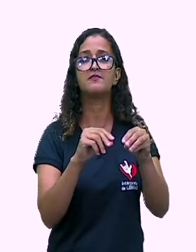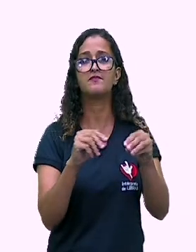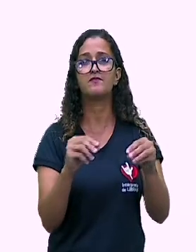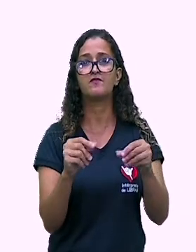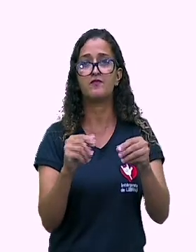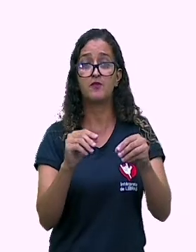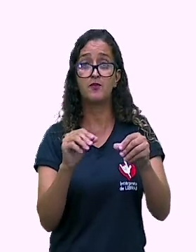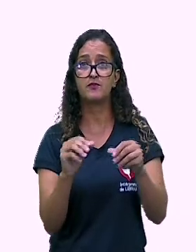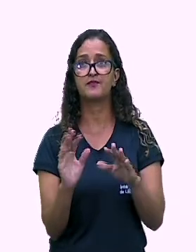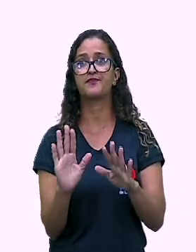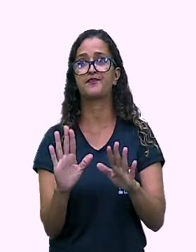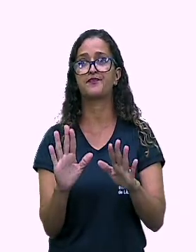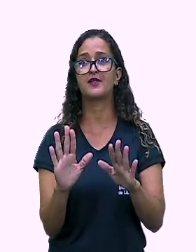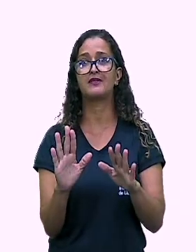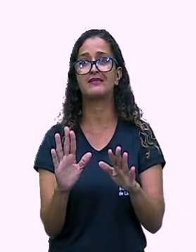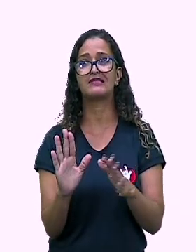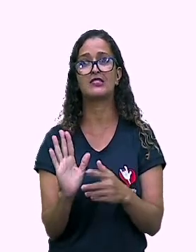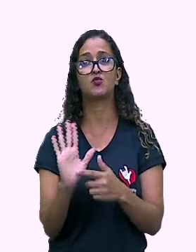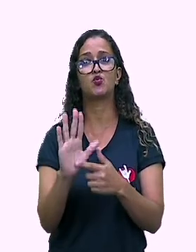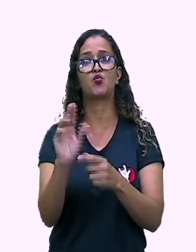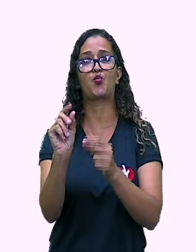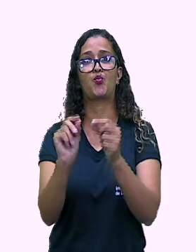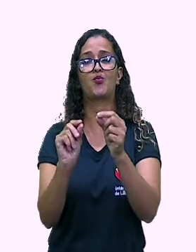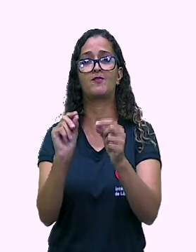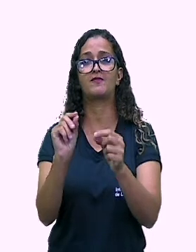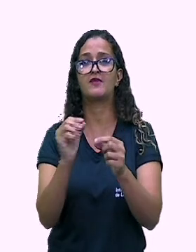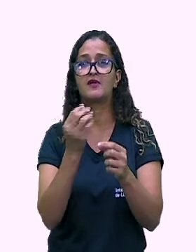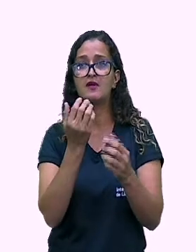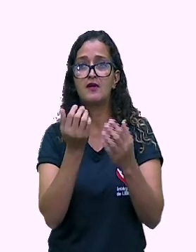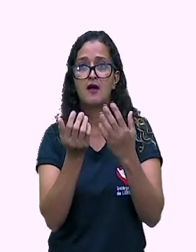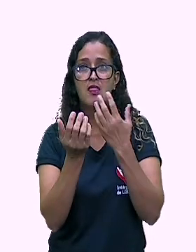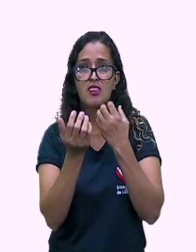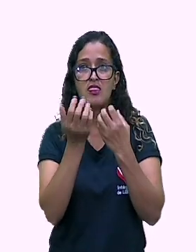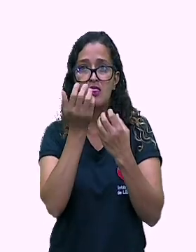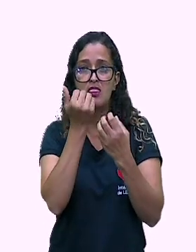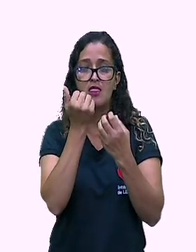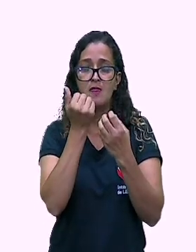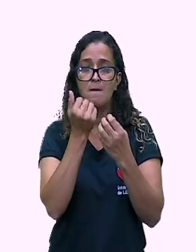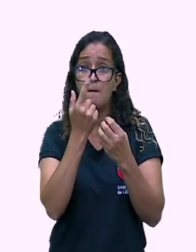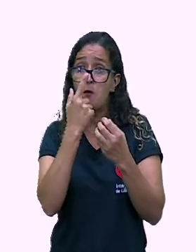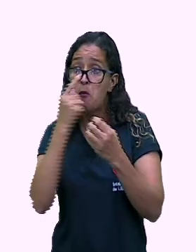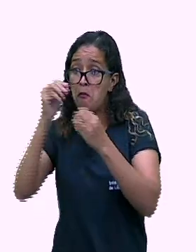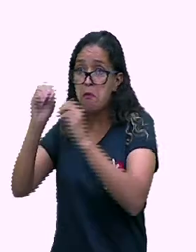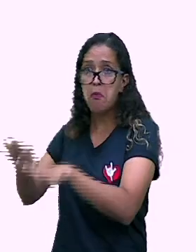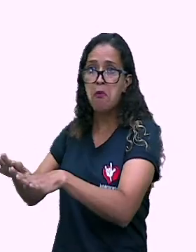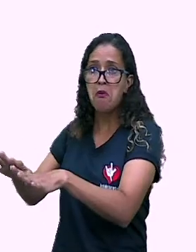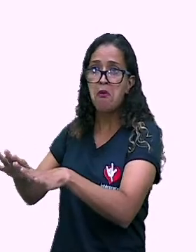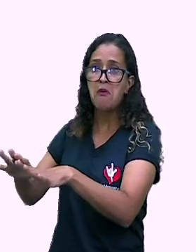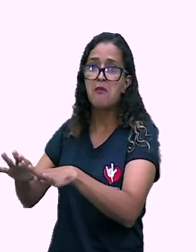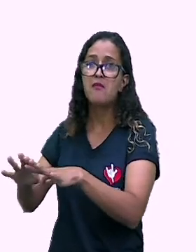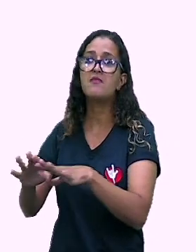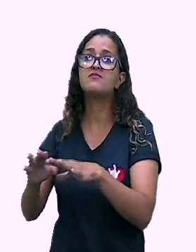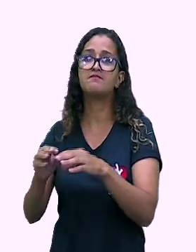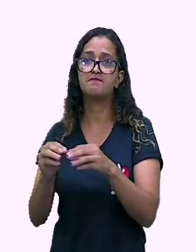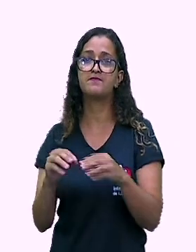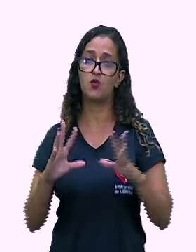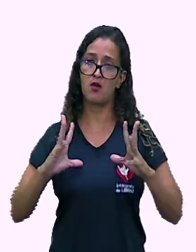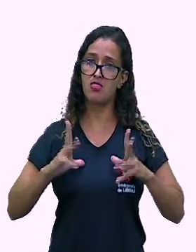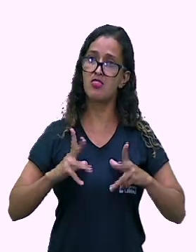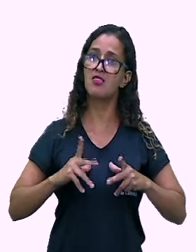o recomendado é descartar a comida e fazer a higienização dos